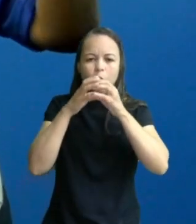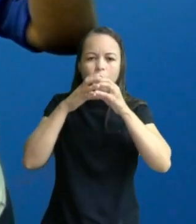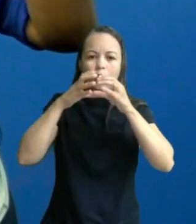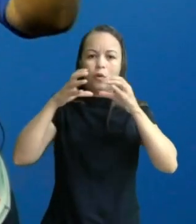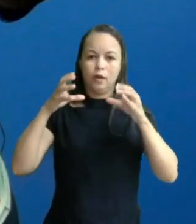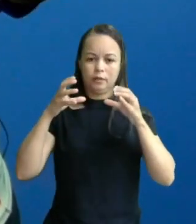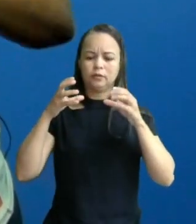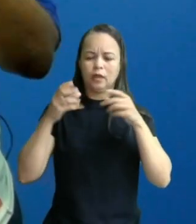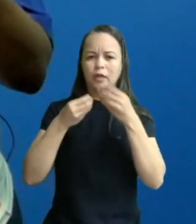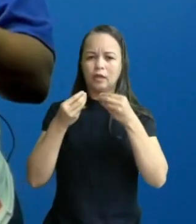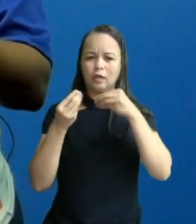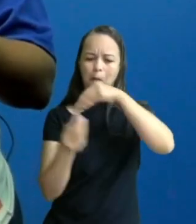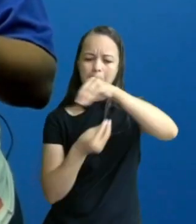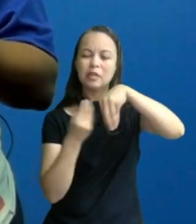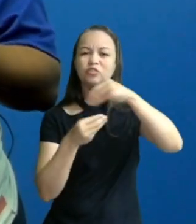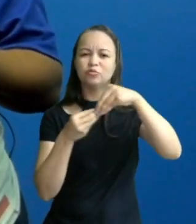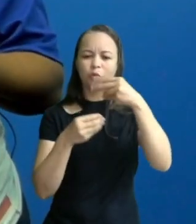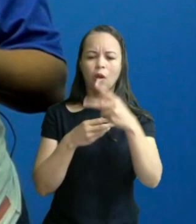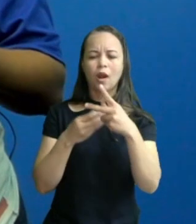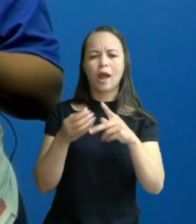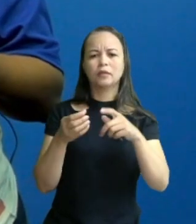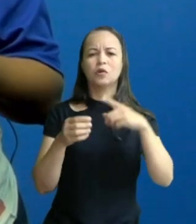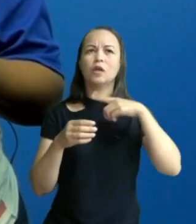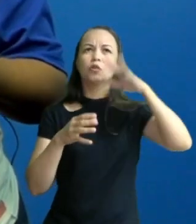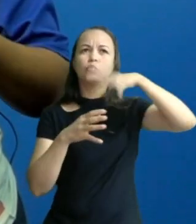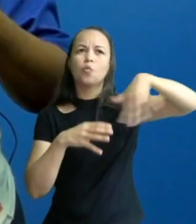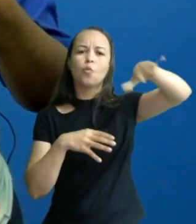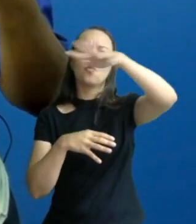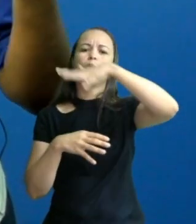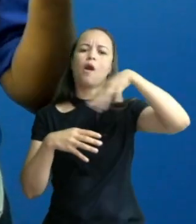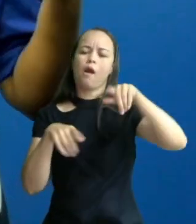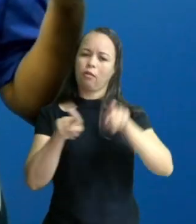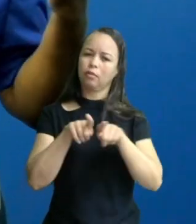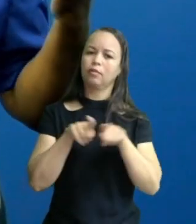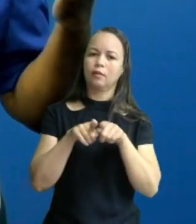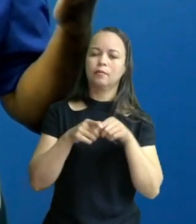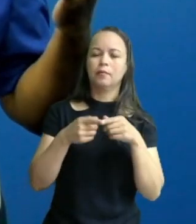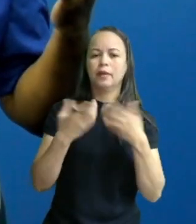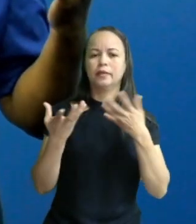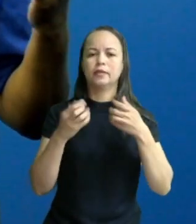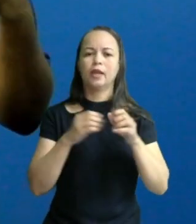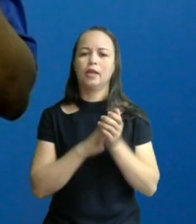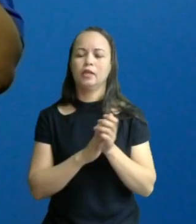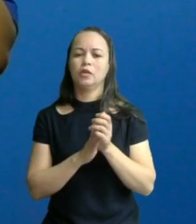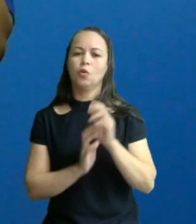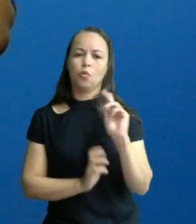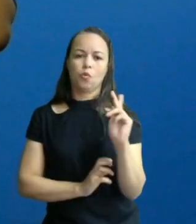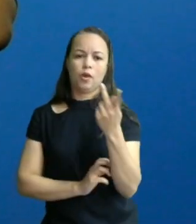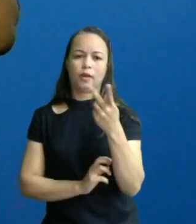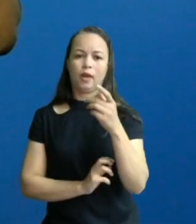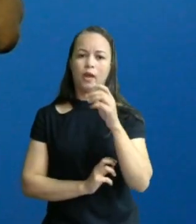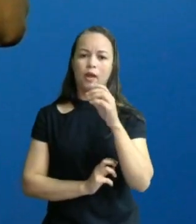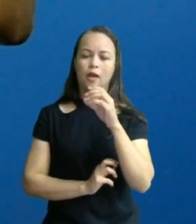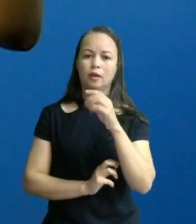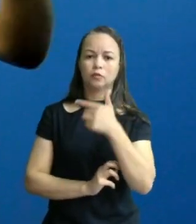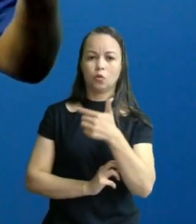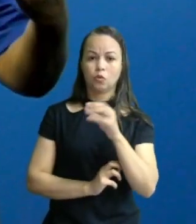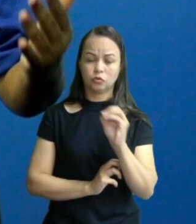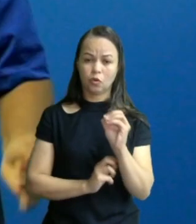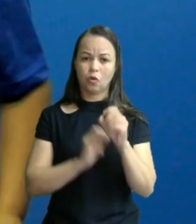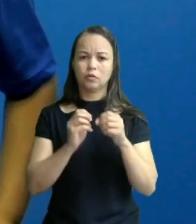gases no ar, misturado. Tem o oxigênio, o hidrogênio, tem o gás carbônico, que é aquele que a gente coloca para